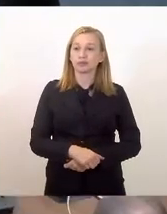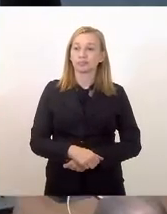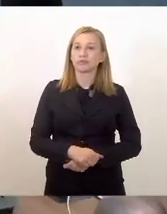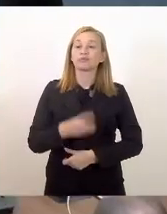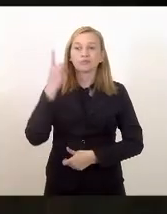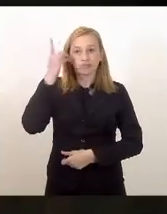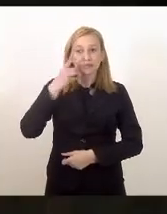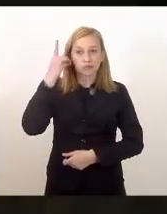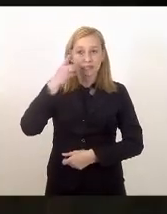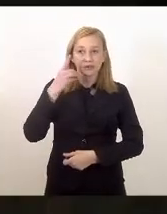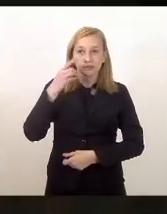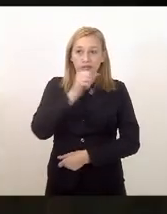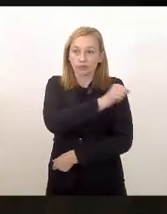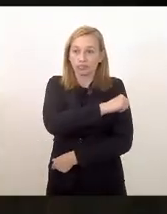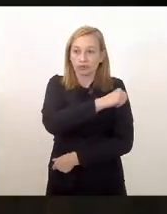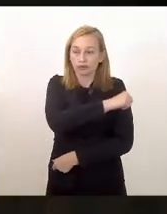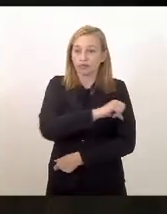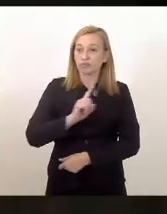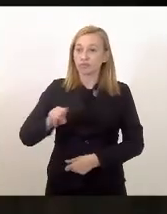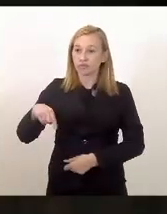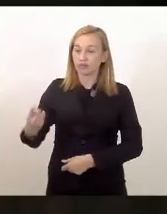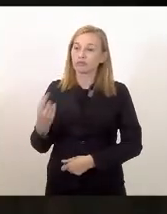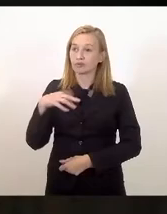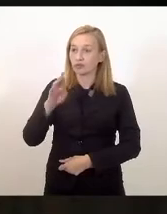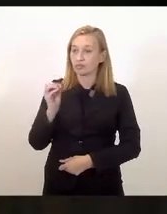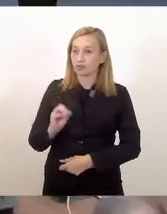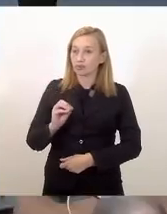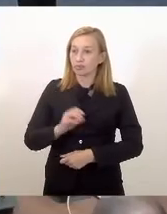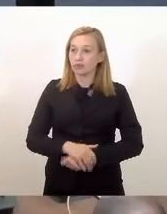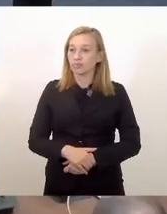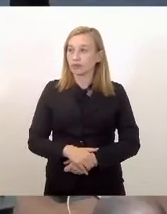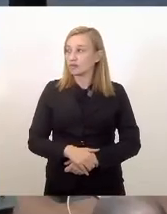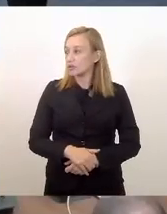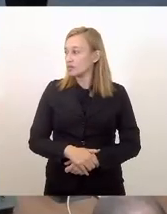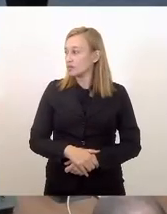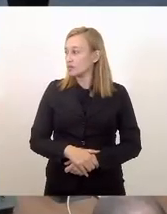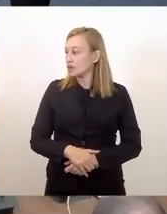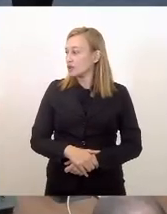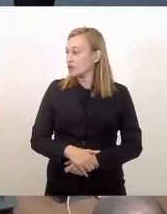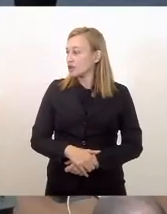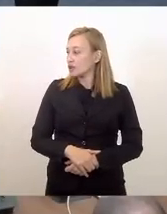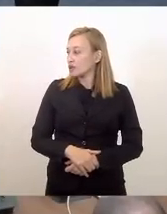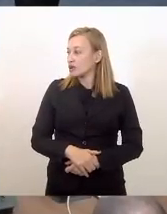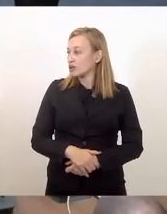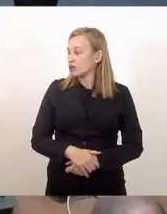Deputada, a enfermeira Regiane, por favor. Em seguida, deputado Bruno Dauaire. Enfermeira Regiane, por favor.